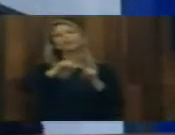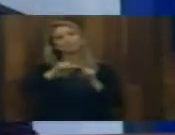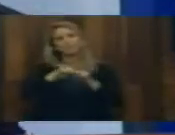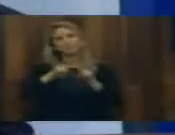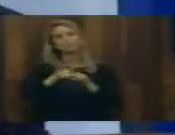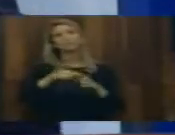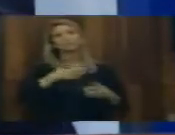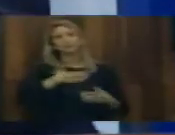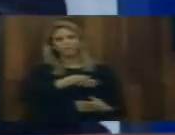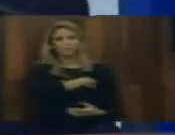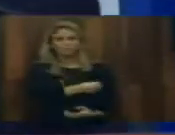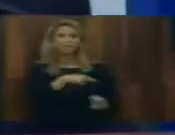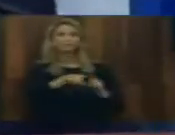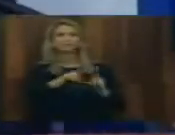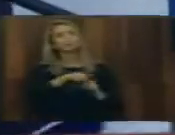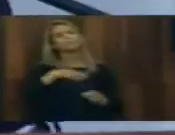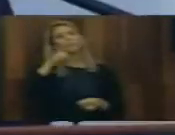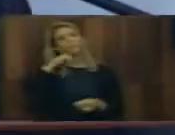muito obrigado.